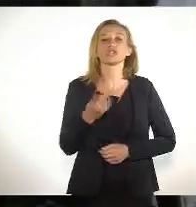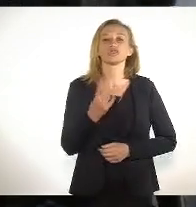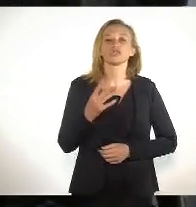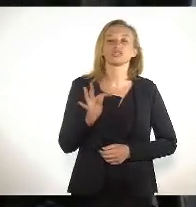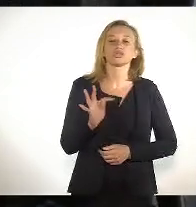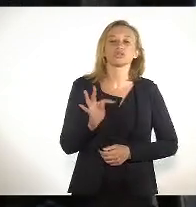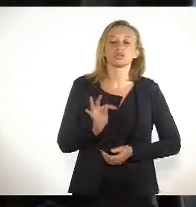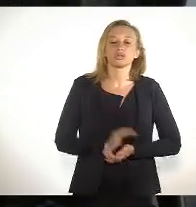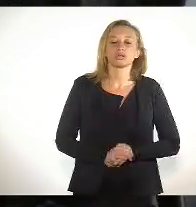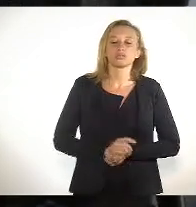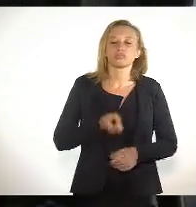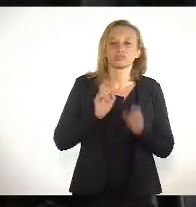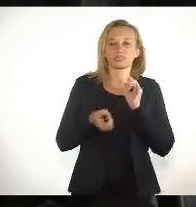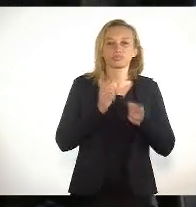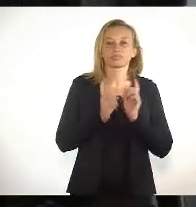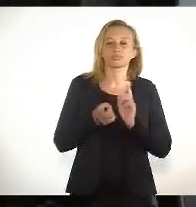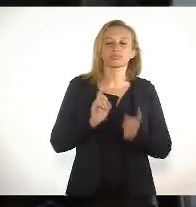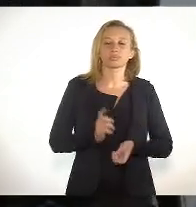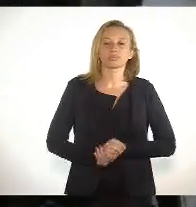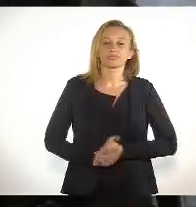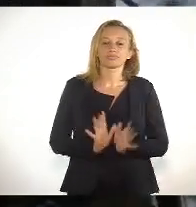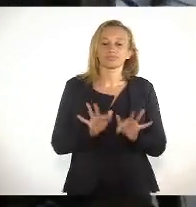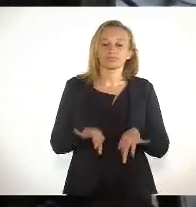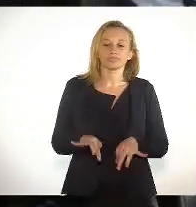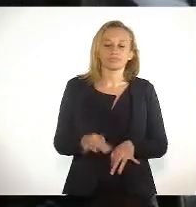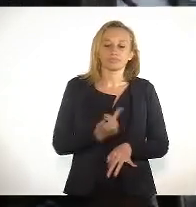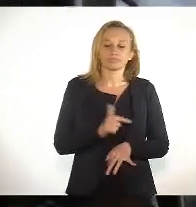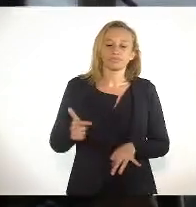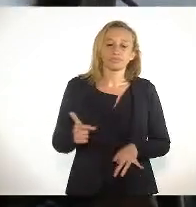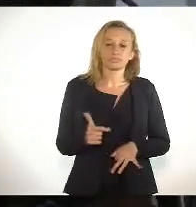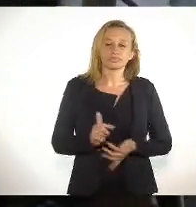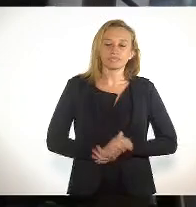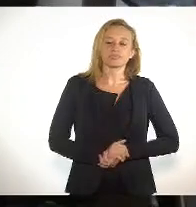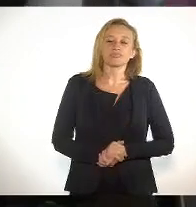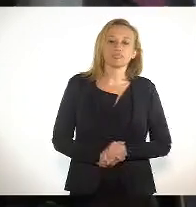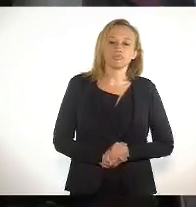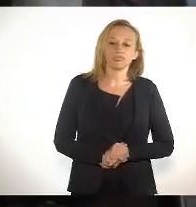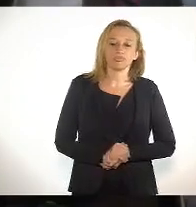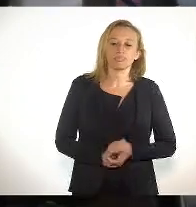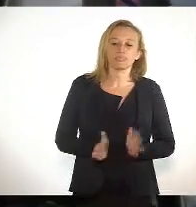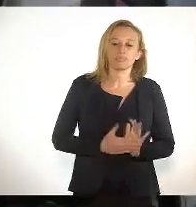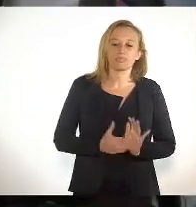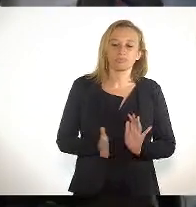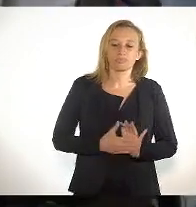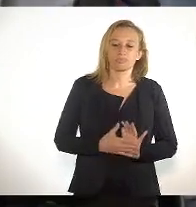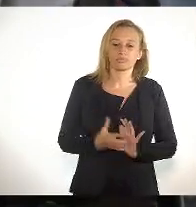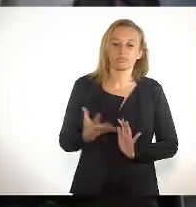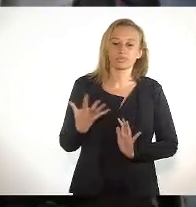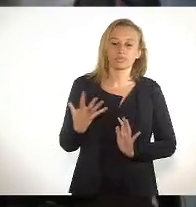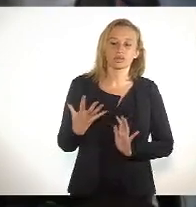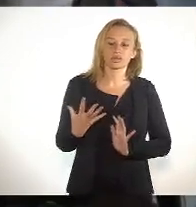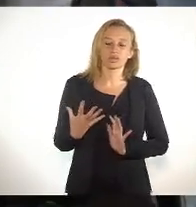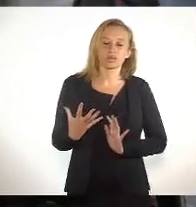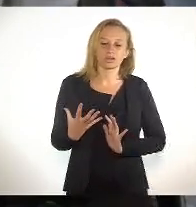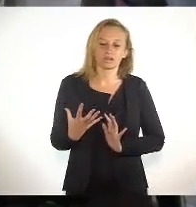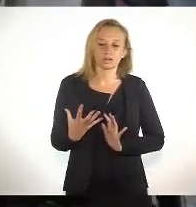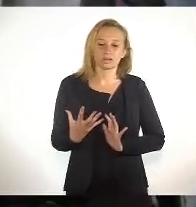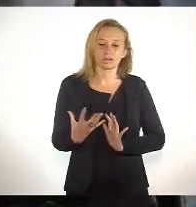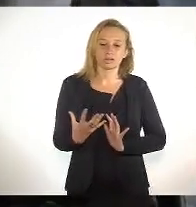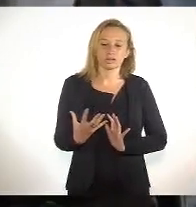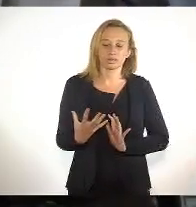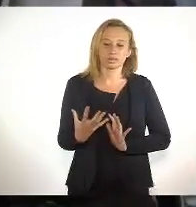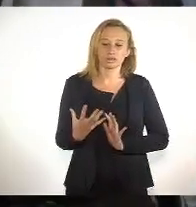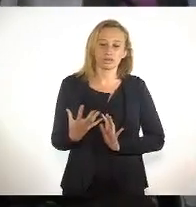Rezende. Em discussão. Não havendo quem queira discutir, encerrada a discussão, a presente proposta recebeu uma emenda e retorna às